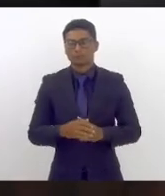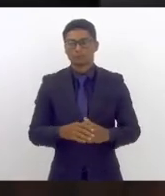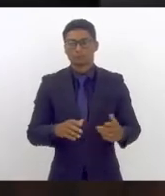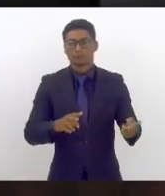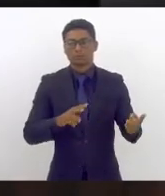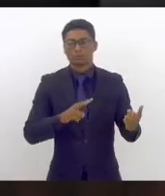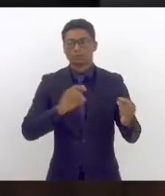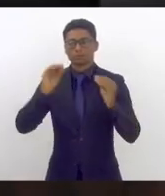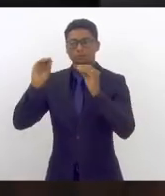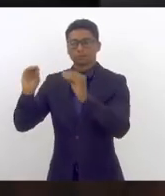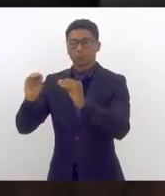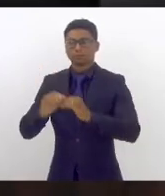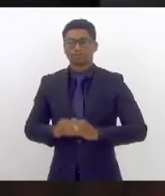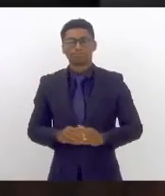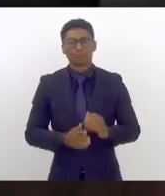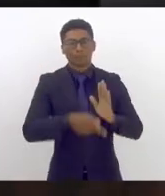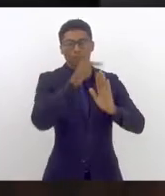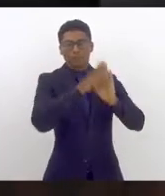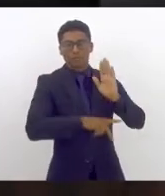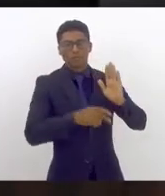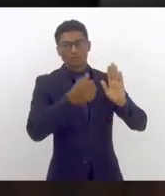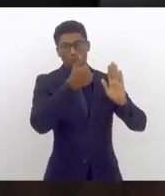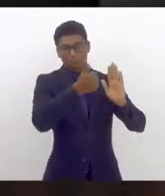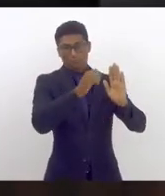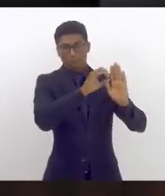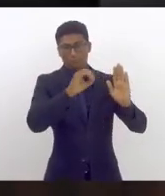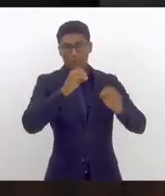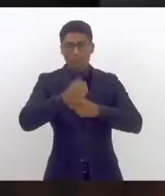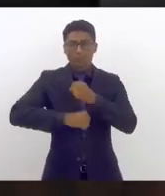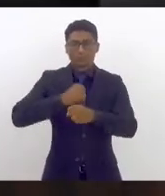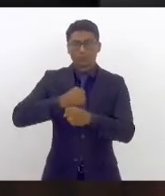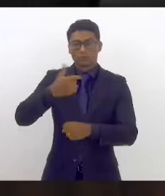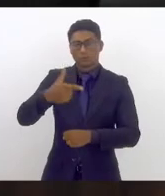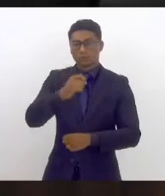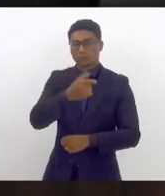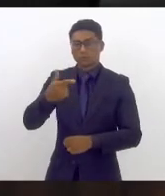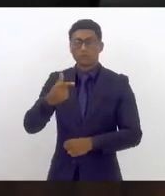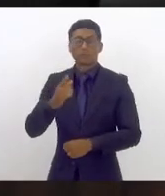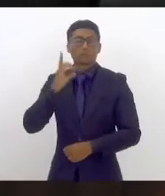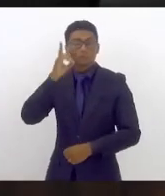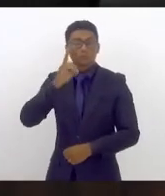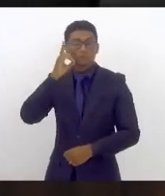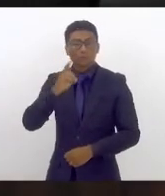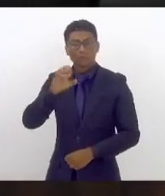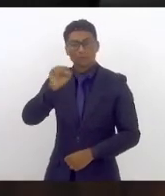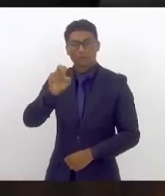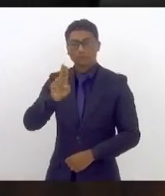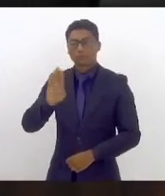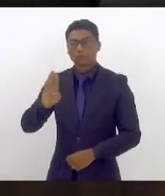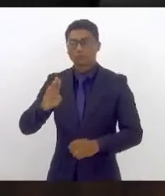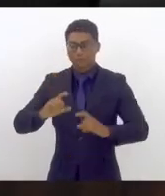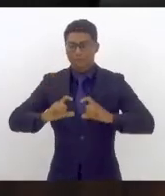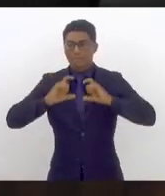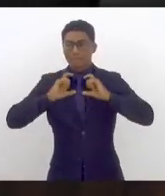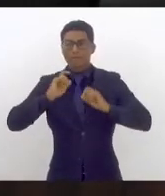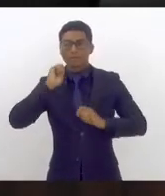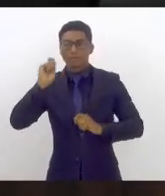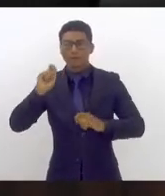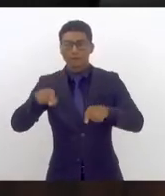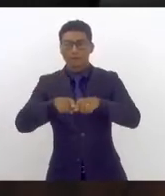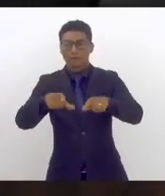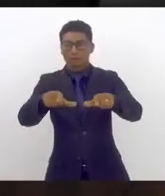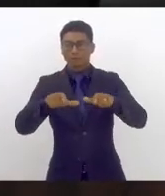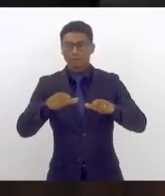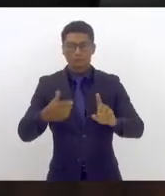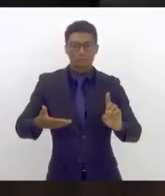a promulgação projeto de resolução mil de 22 de autoria deputados Subtenente Bernardo consegue medalha Tiradentes respectivo diploma